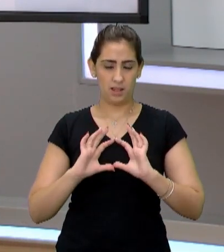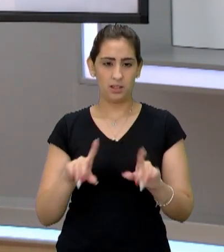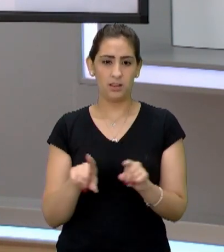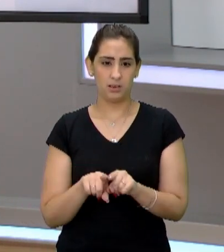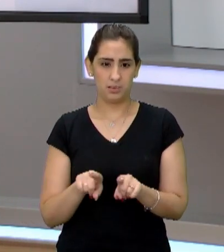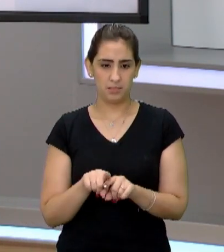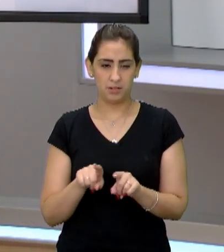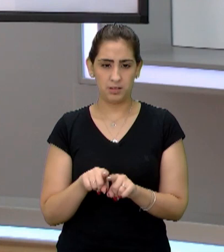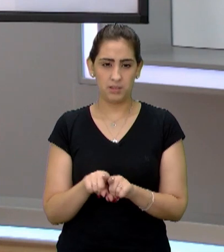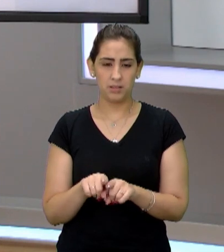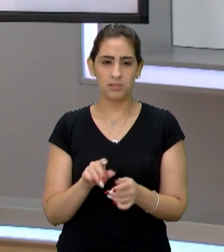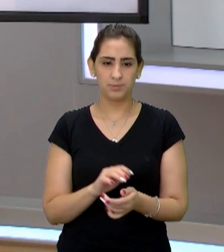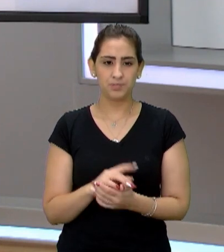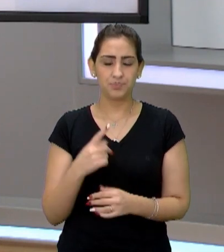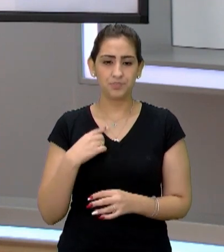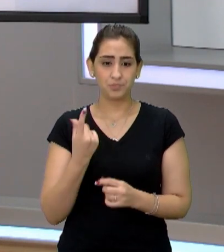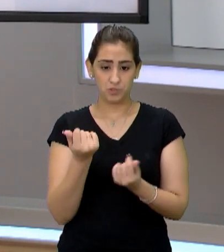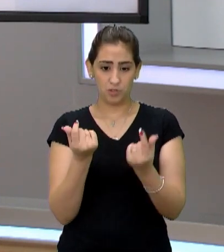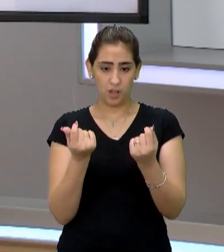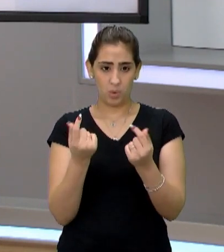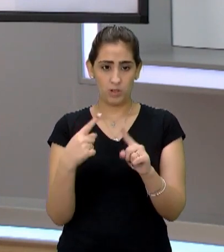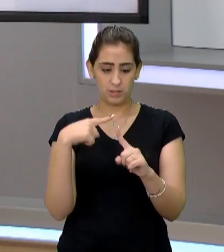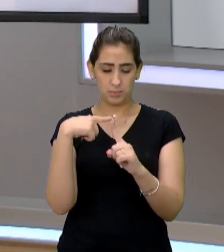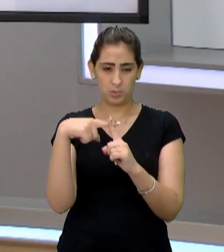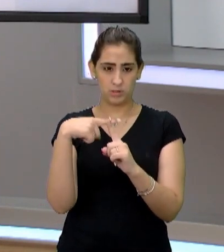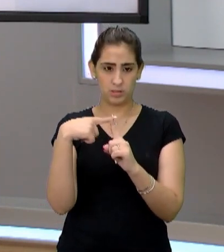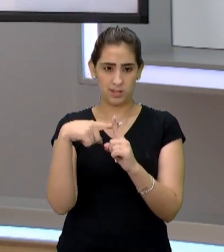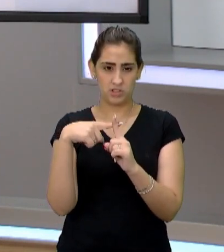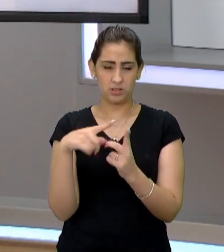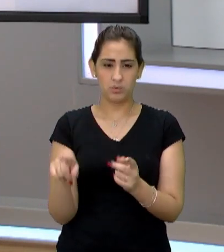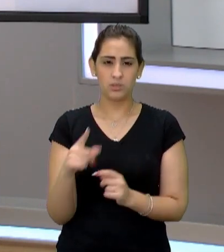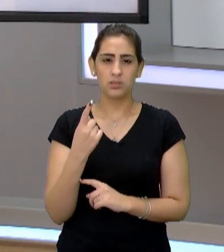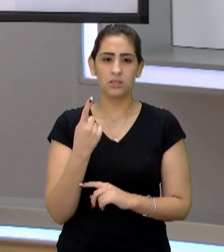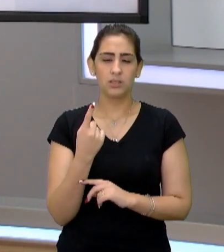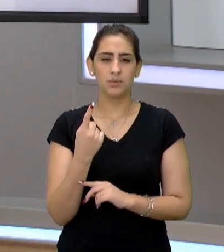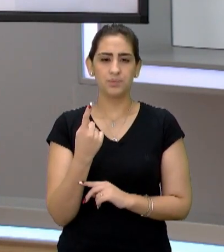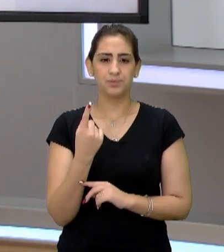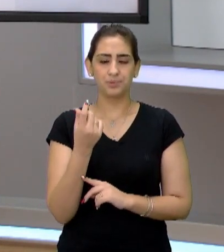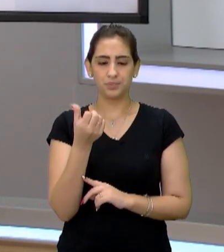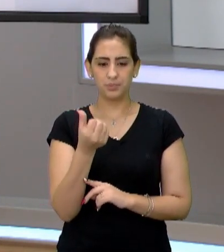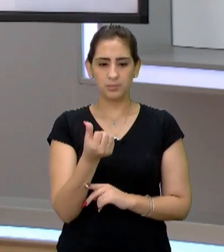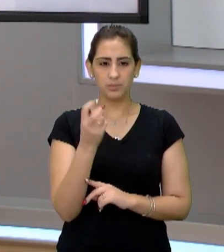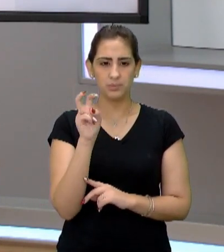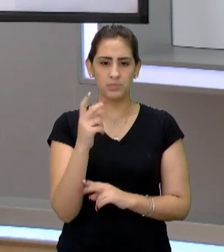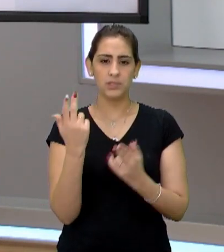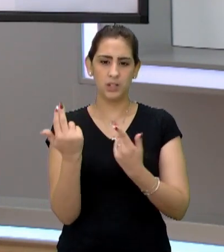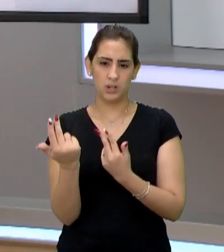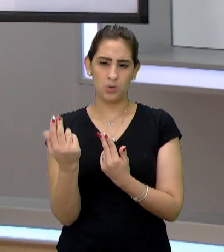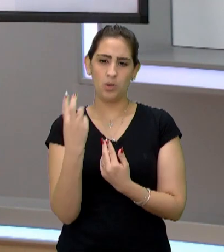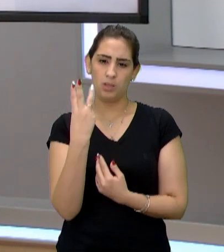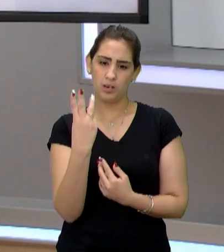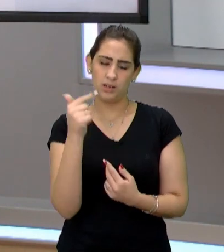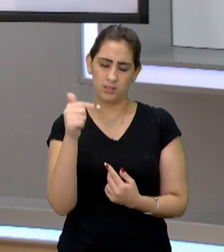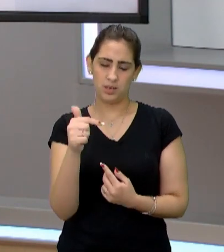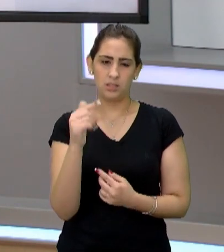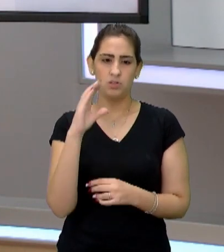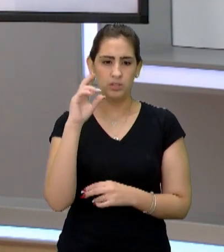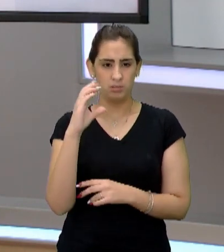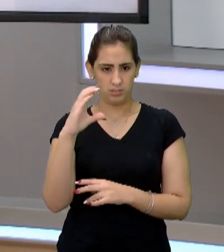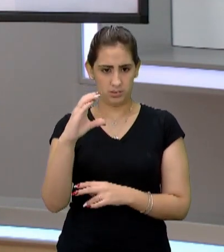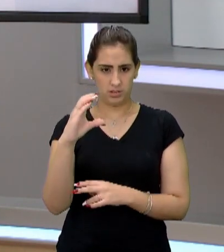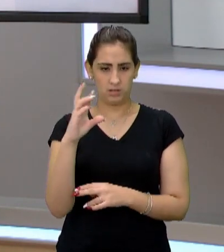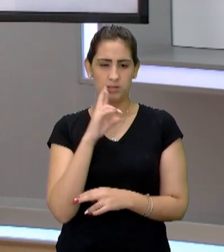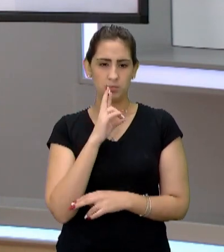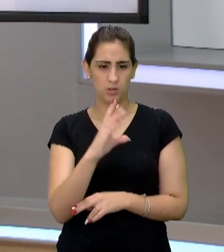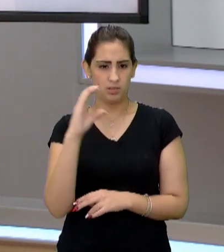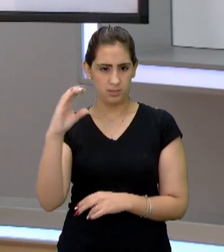aí, nos cabe aí os valores positivos. Então, 65 menos o 28, que é igual a 37. Beleza?